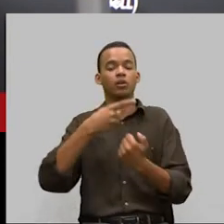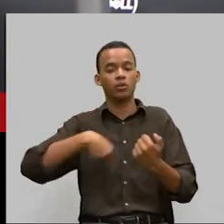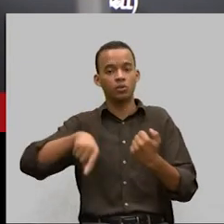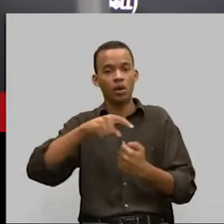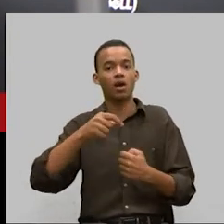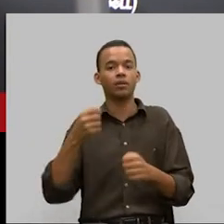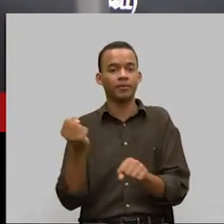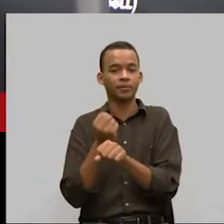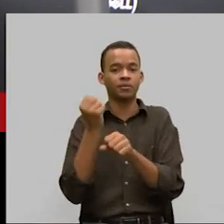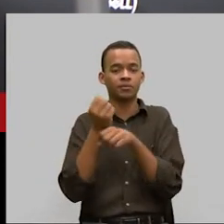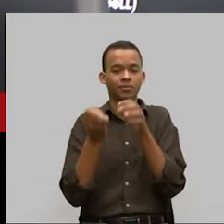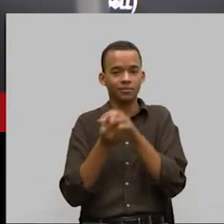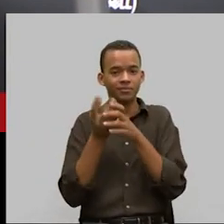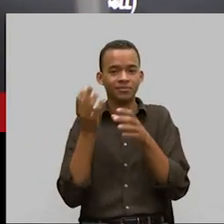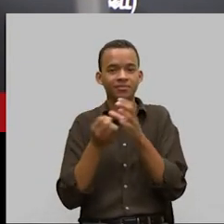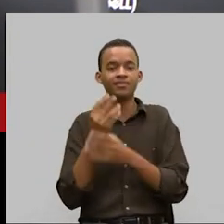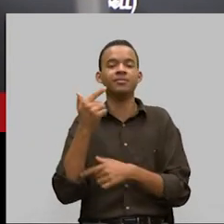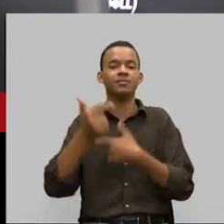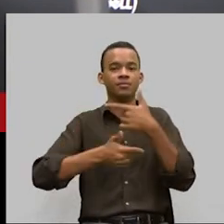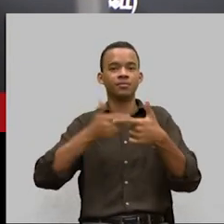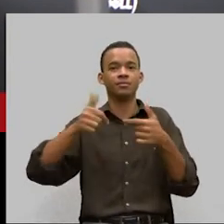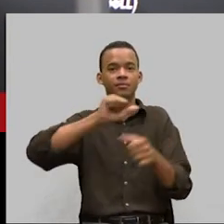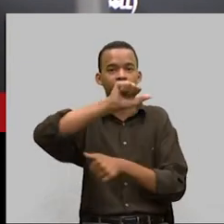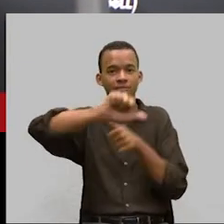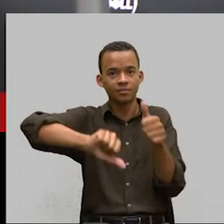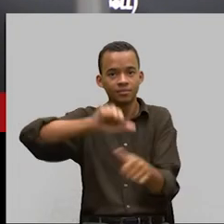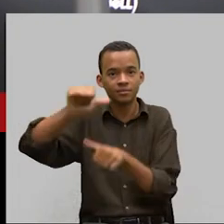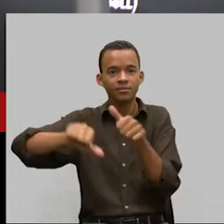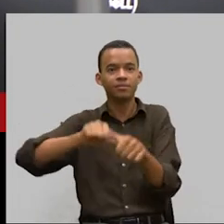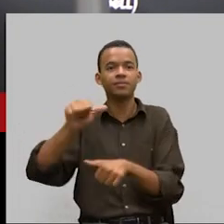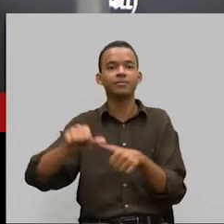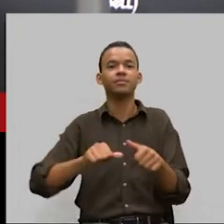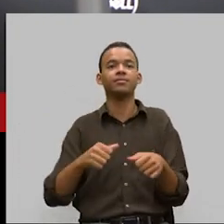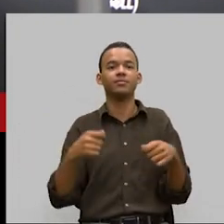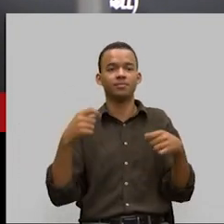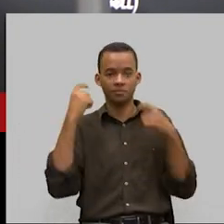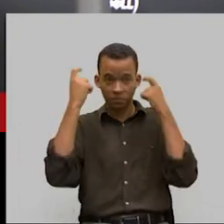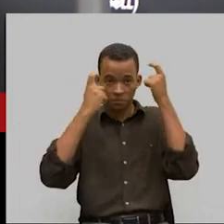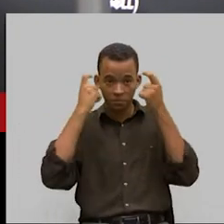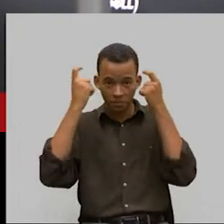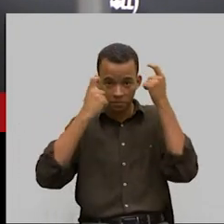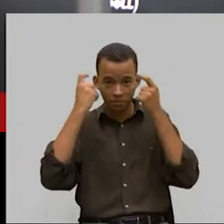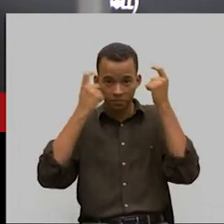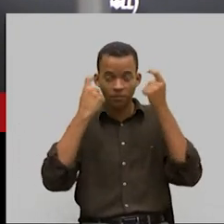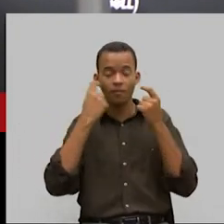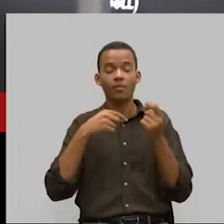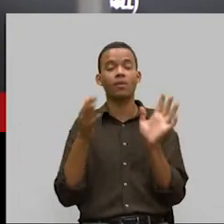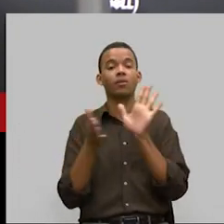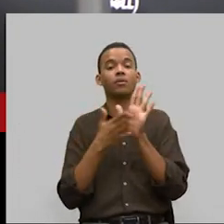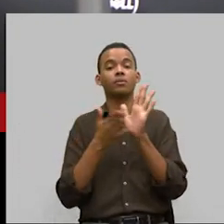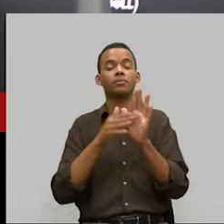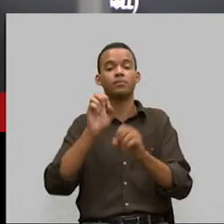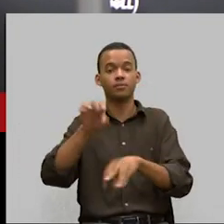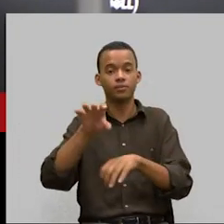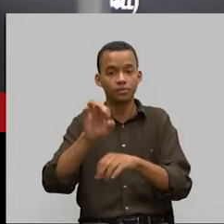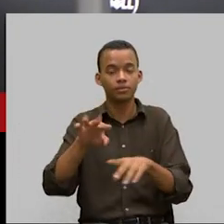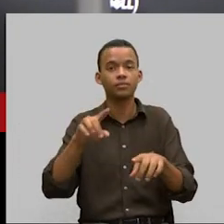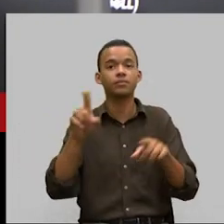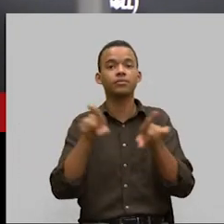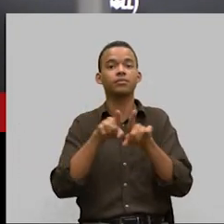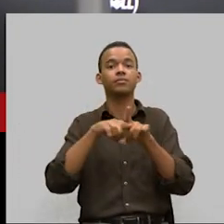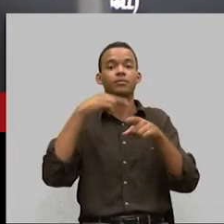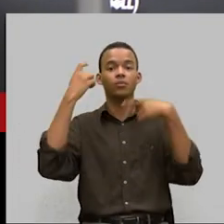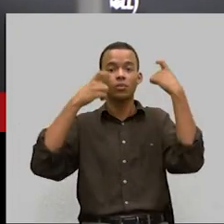né Essa mudança realmente constrói estão preocupado né com essa proposta da educação que estão preocupados com a